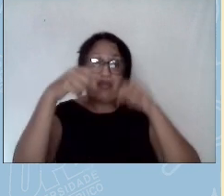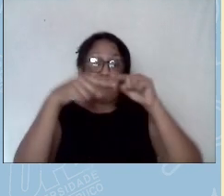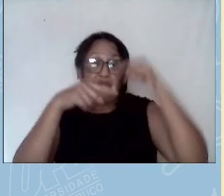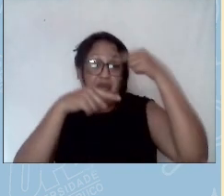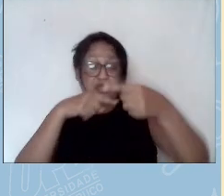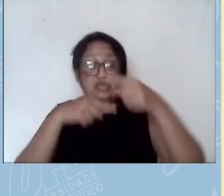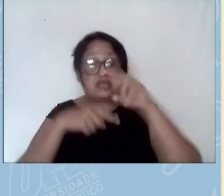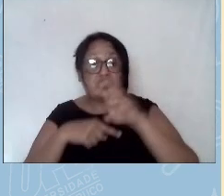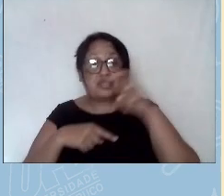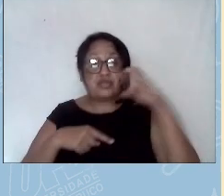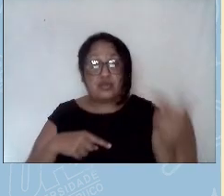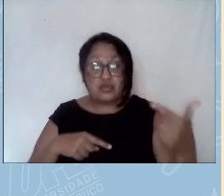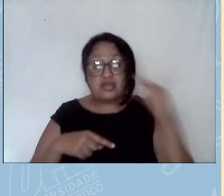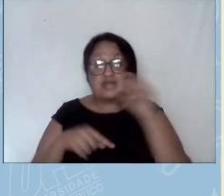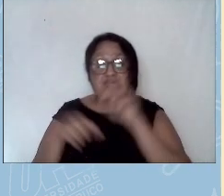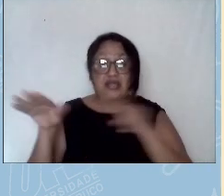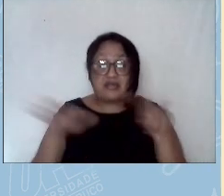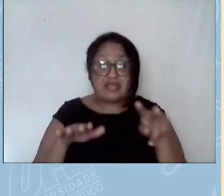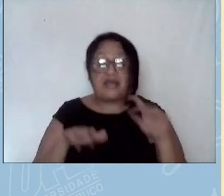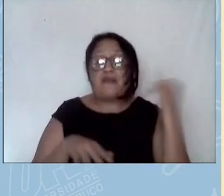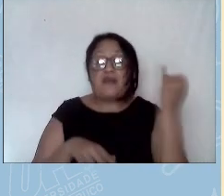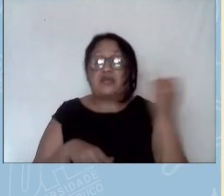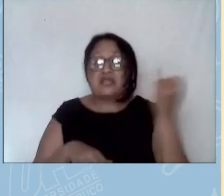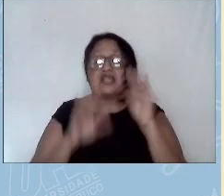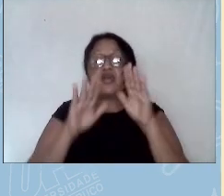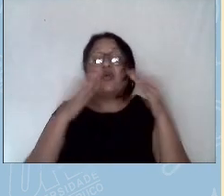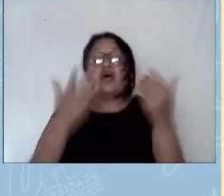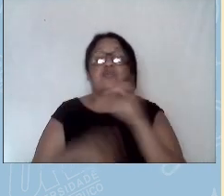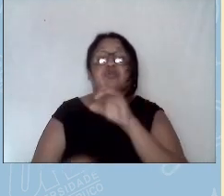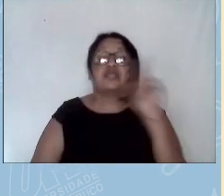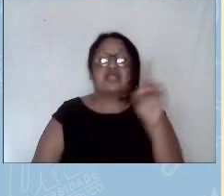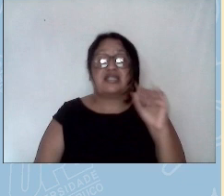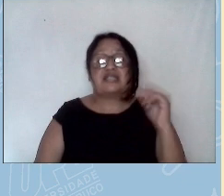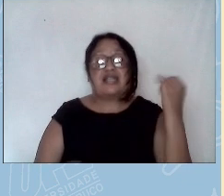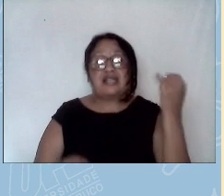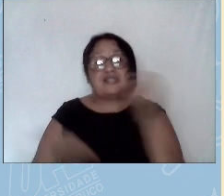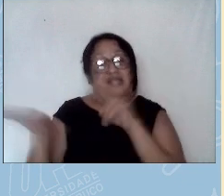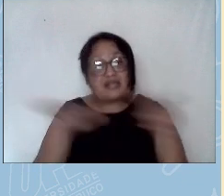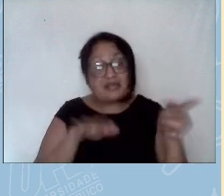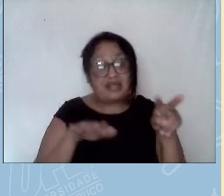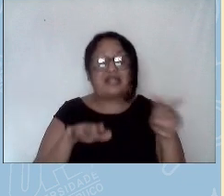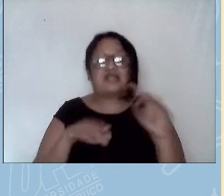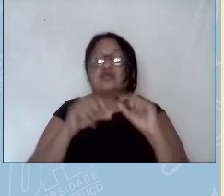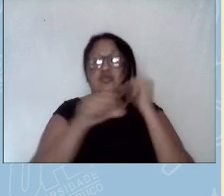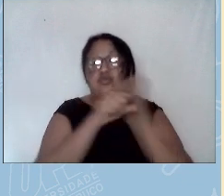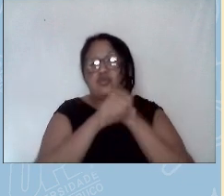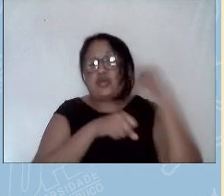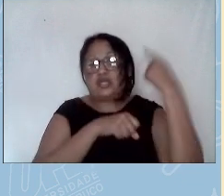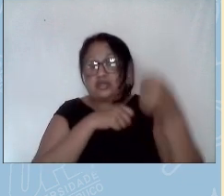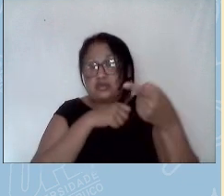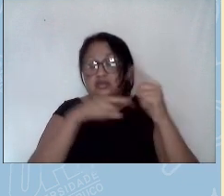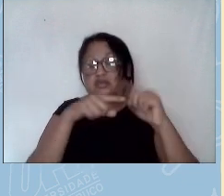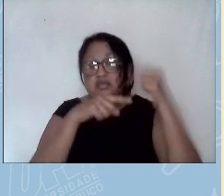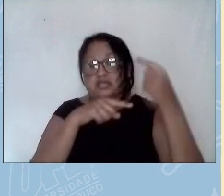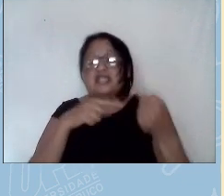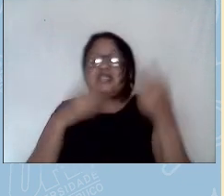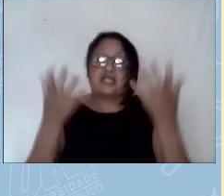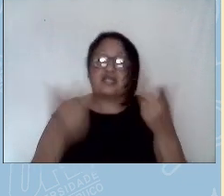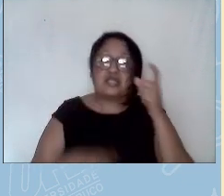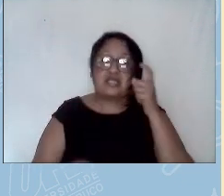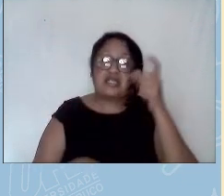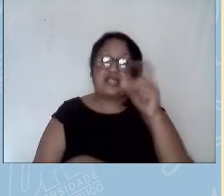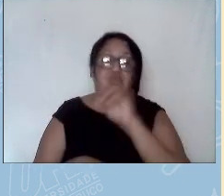importante para que a gente defina qual o dia da semana do ano seguinte no caso que nos interessa o dia